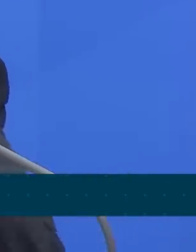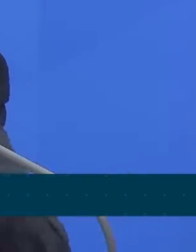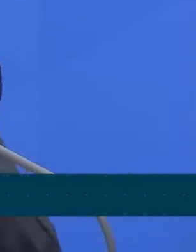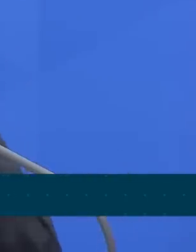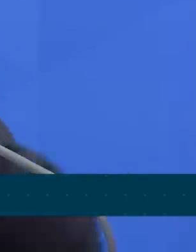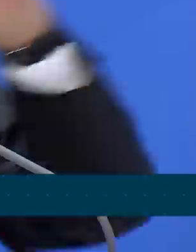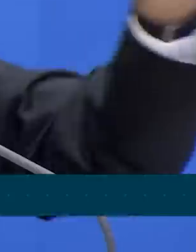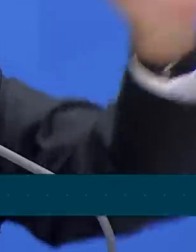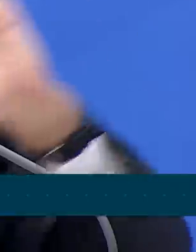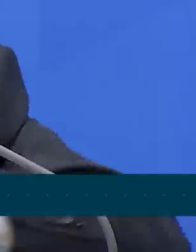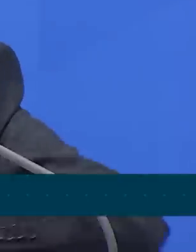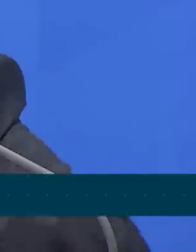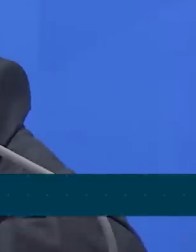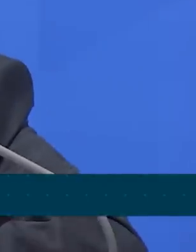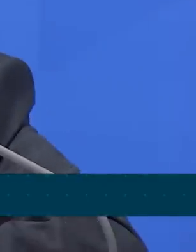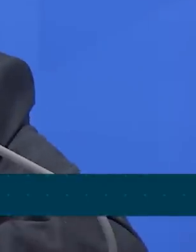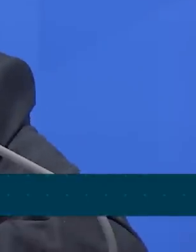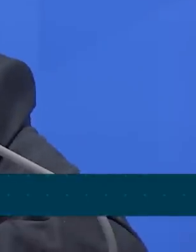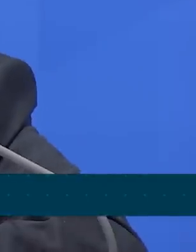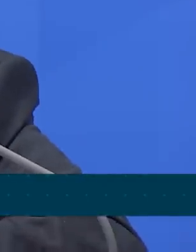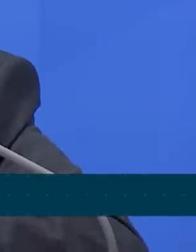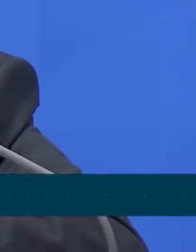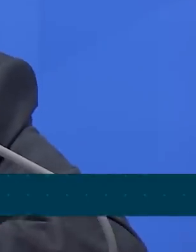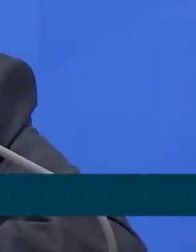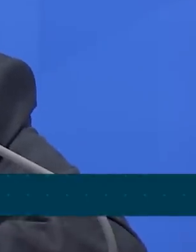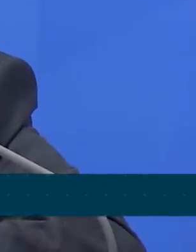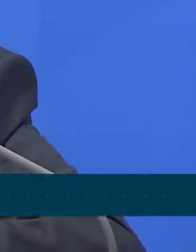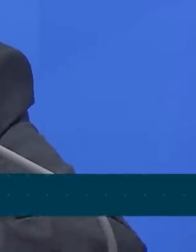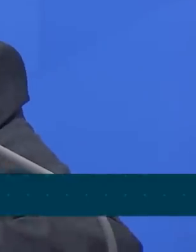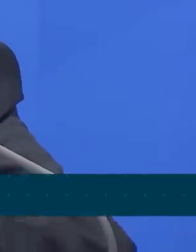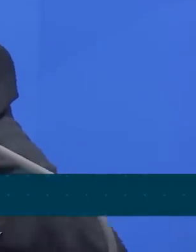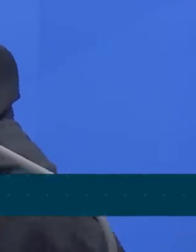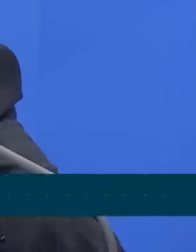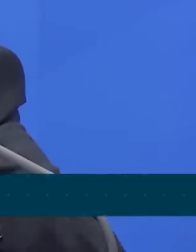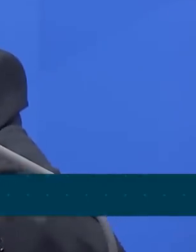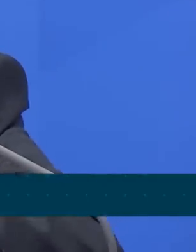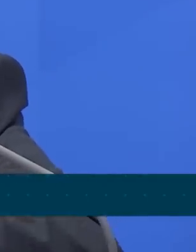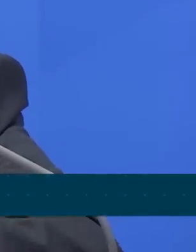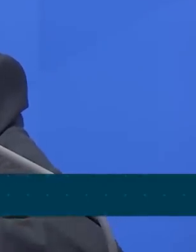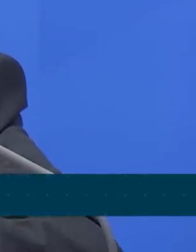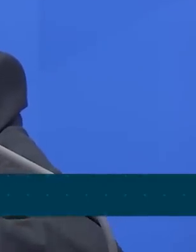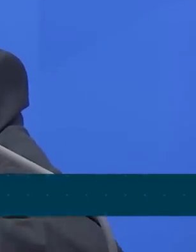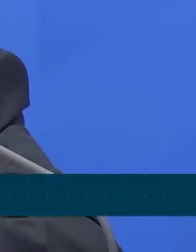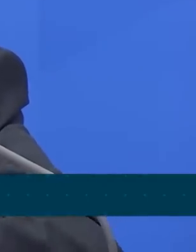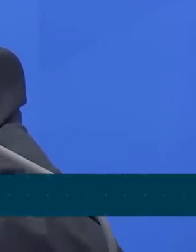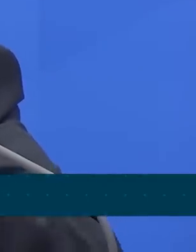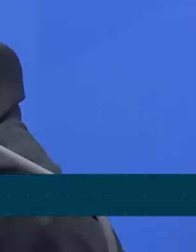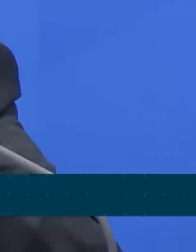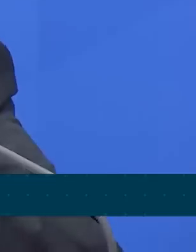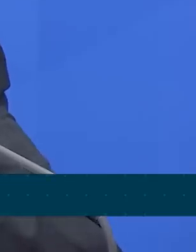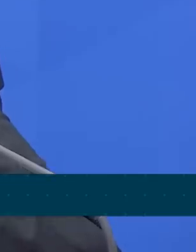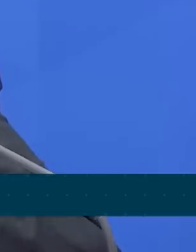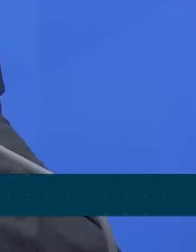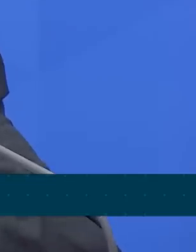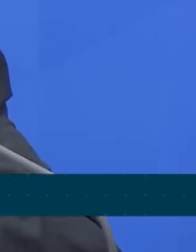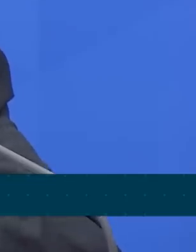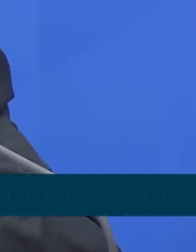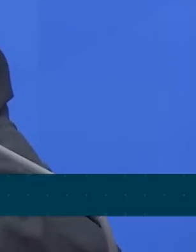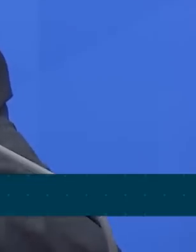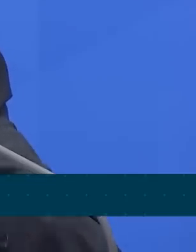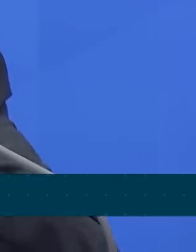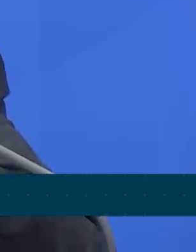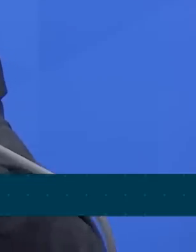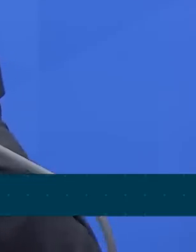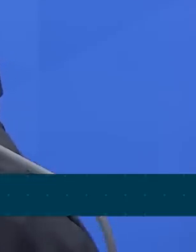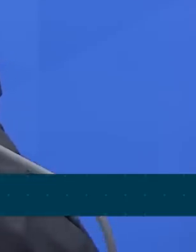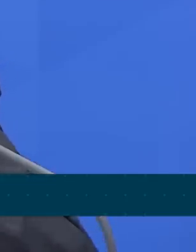de moralização dessa história de ambiente desmatamento num desses surtos eu tive eu era comandante militar